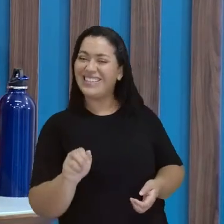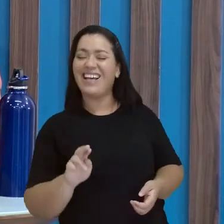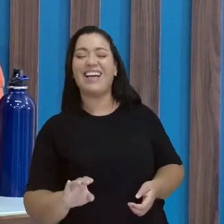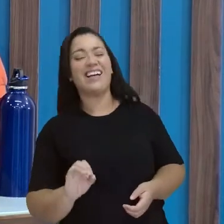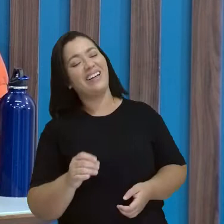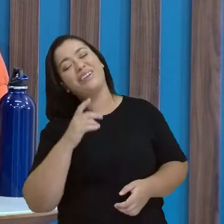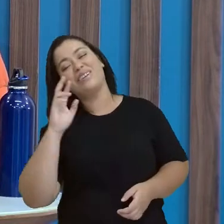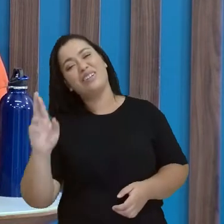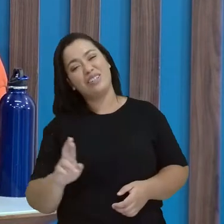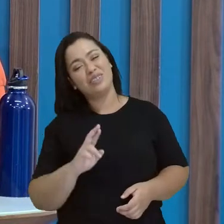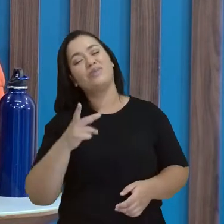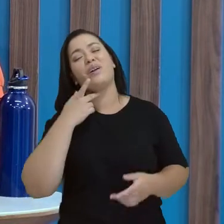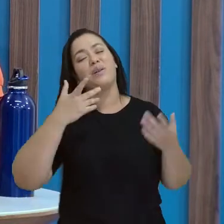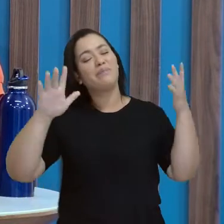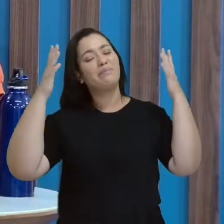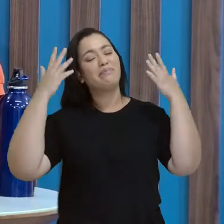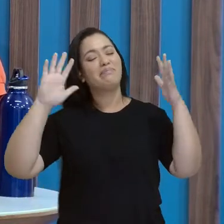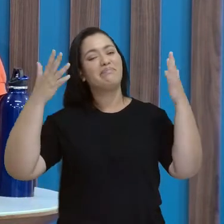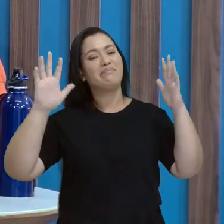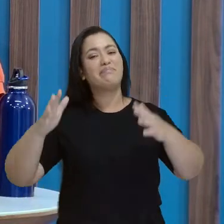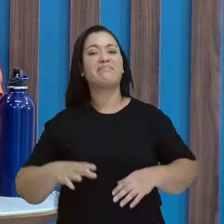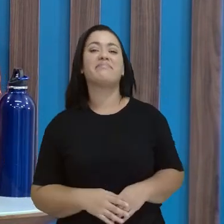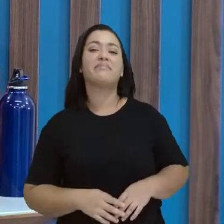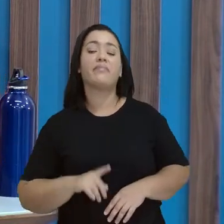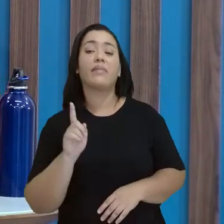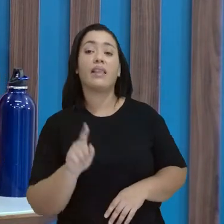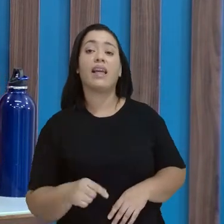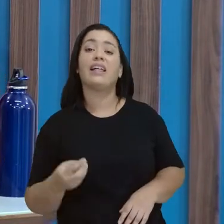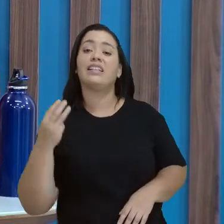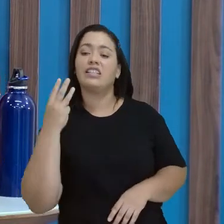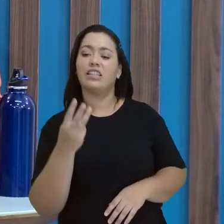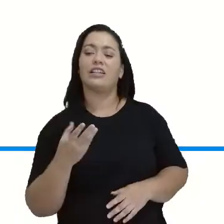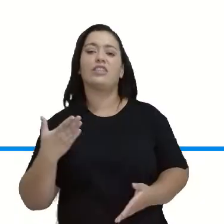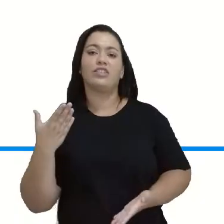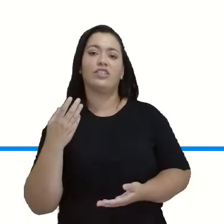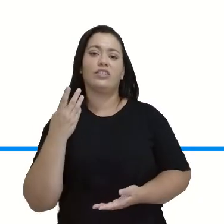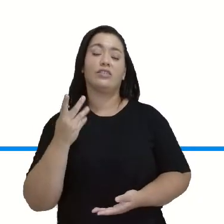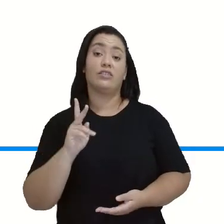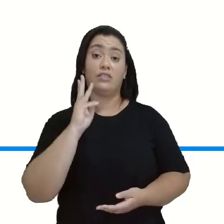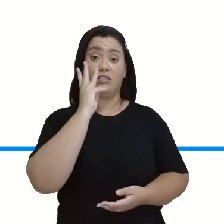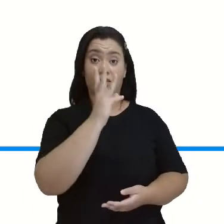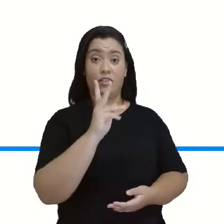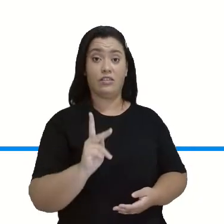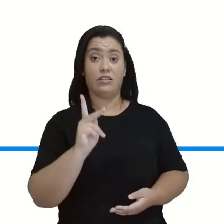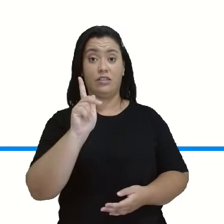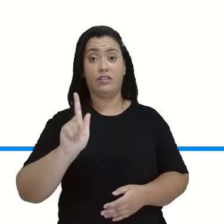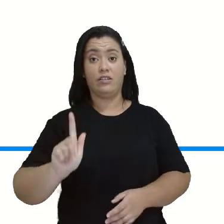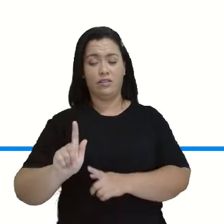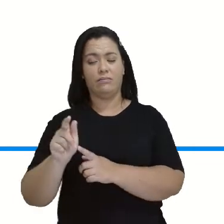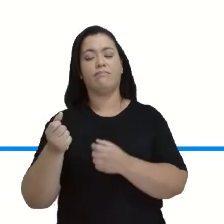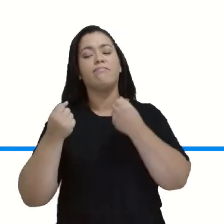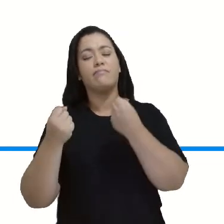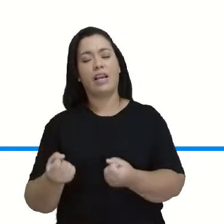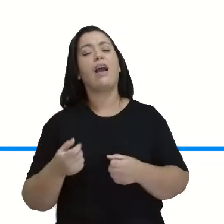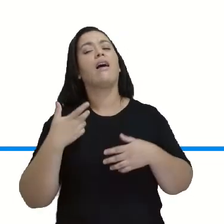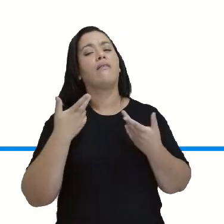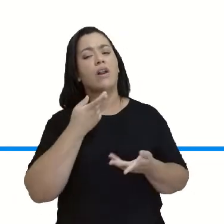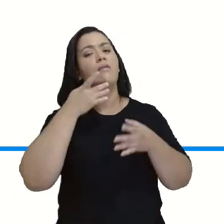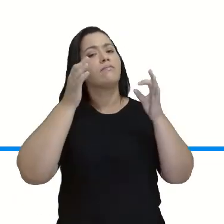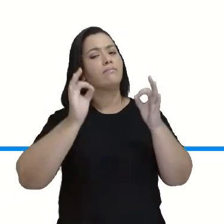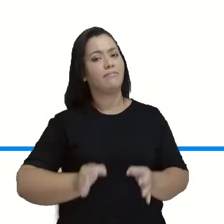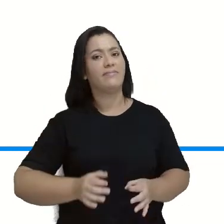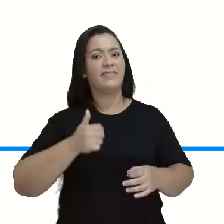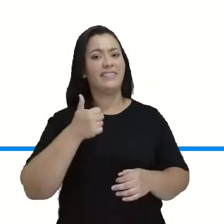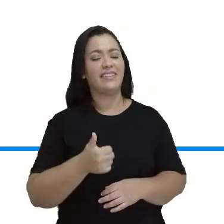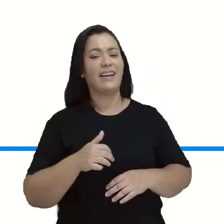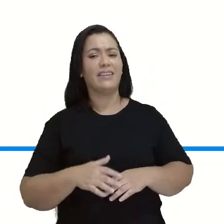animado. Lázaro! Parabéns! Ele disse que são 3 quilogramas. Olha aí, Lázaro,